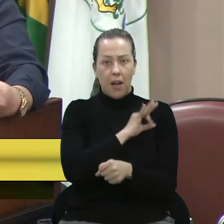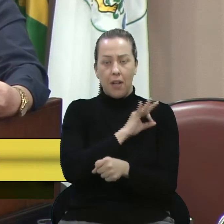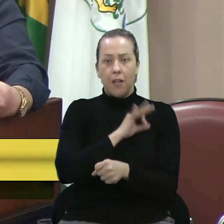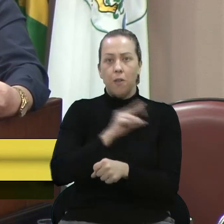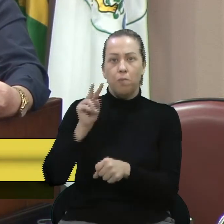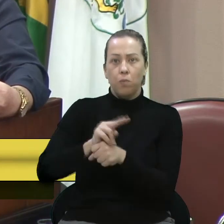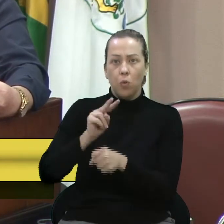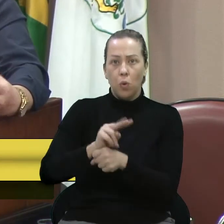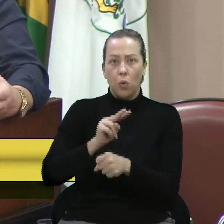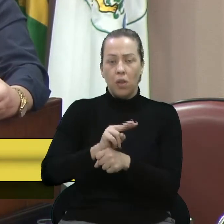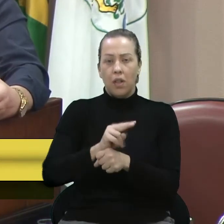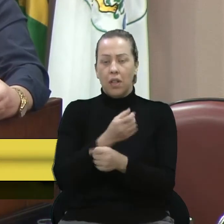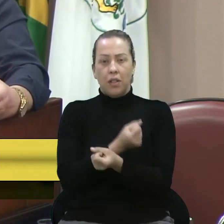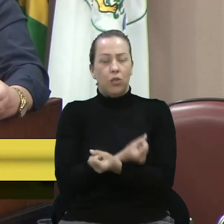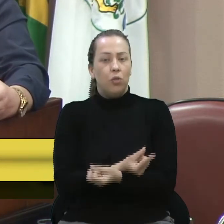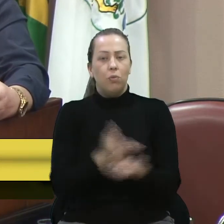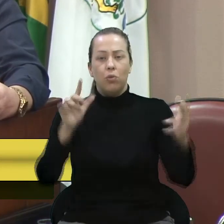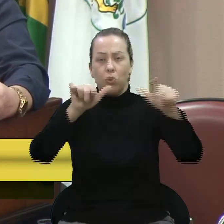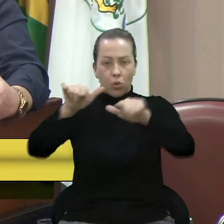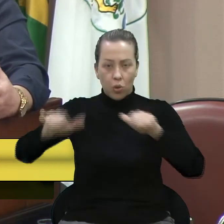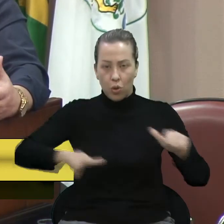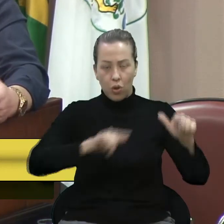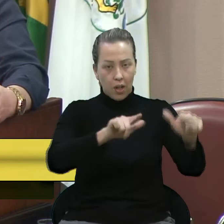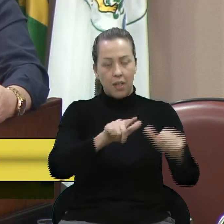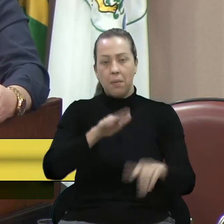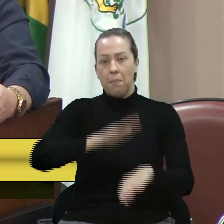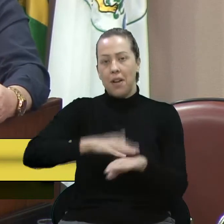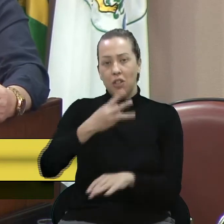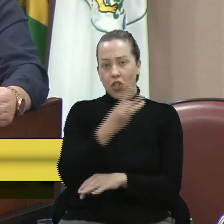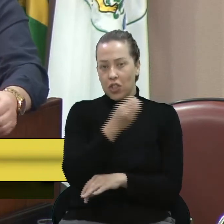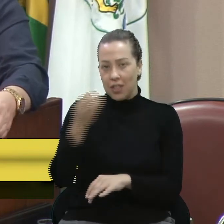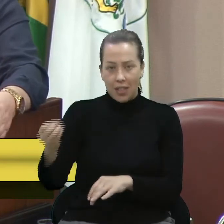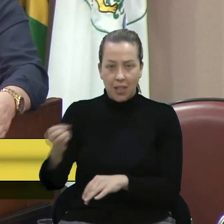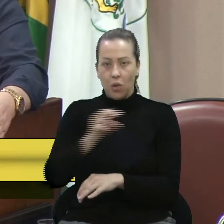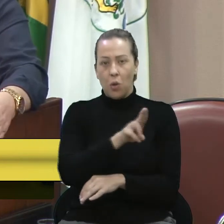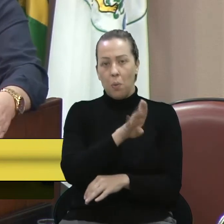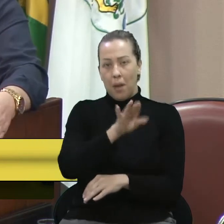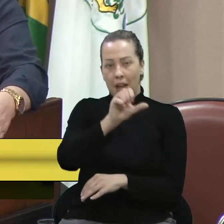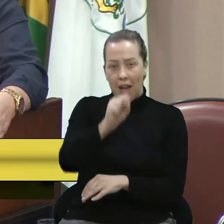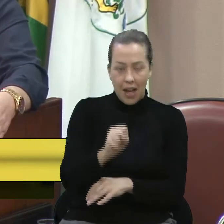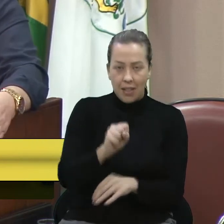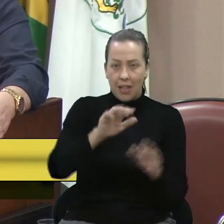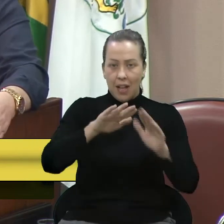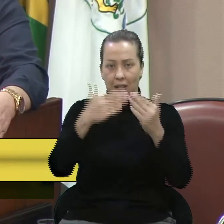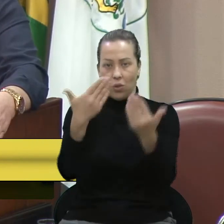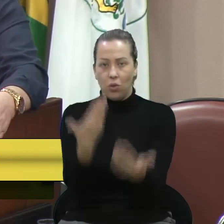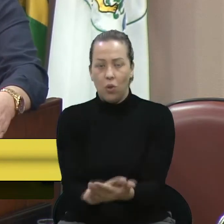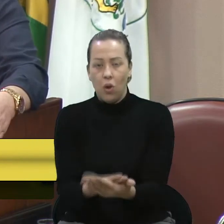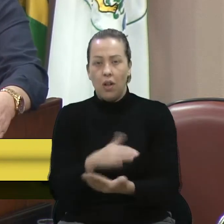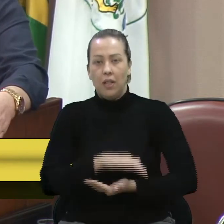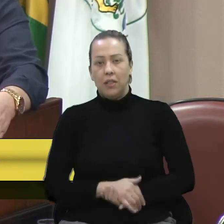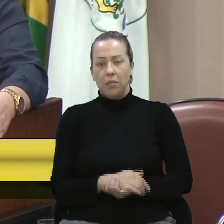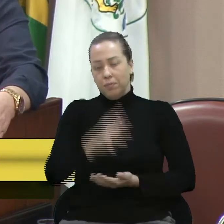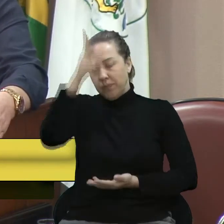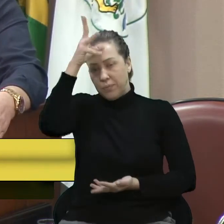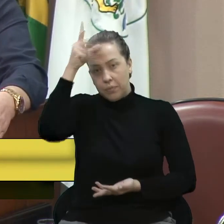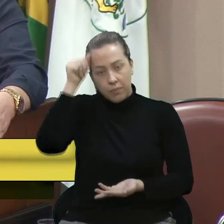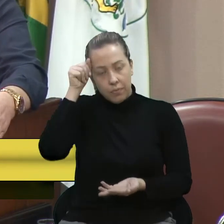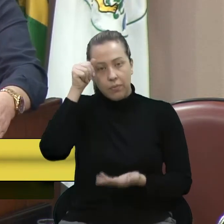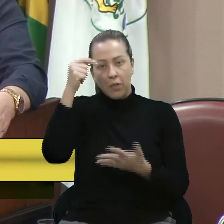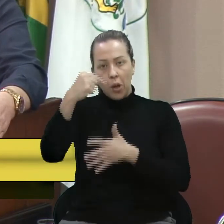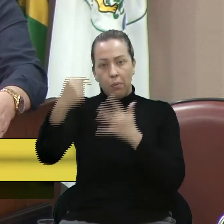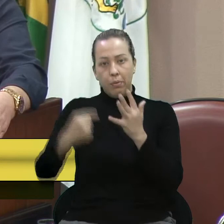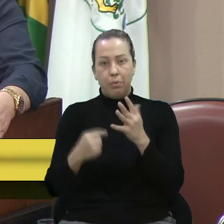cuida de vários locais públicos, mais de 300 com as UBS, né, escola, prefeitura, enfim,